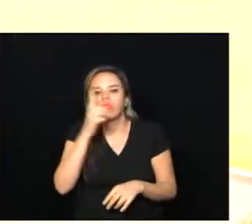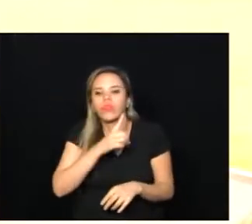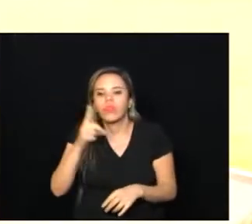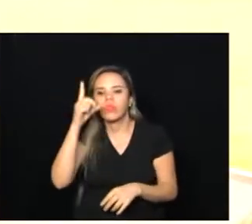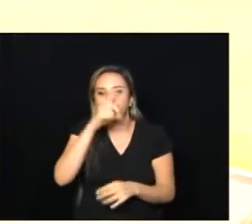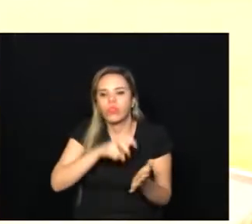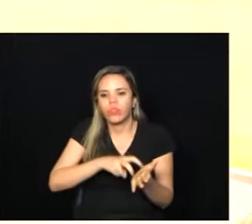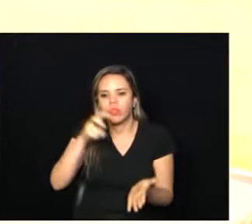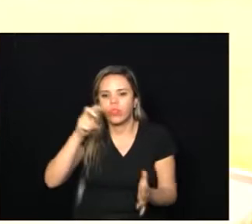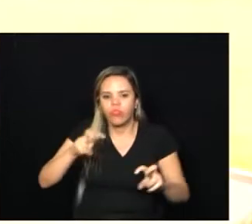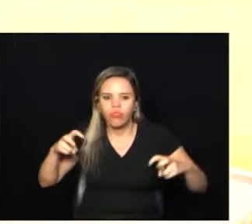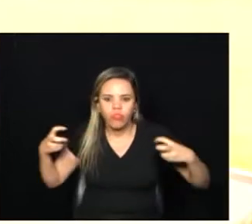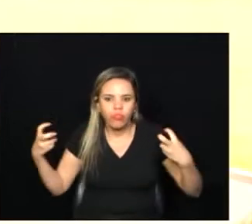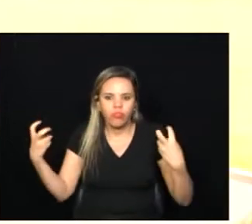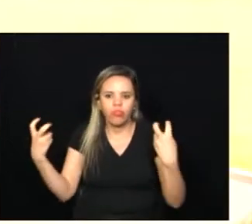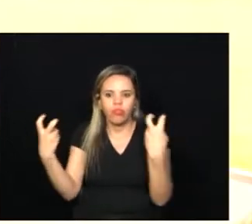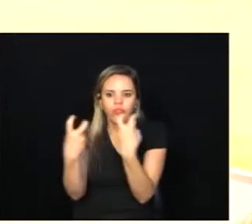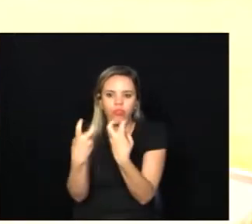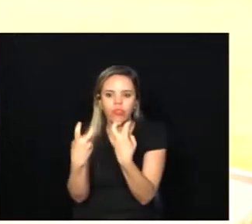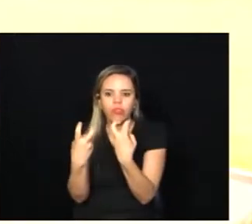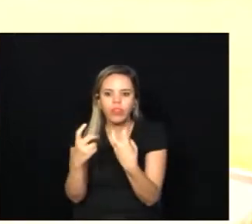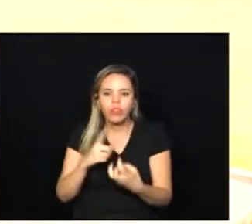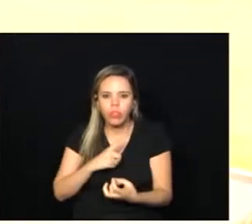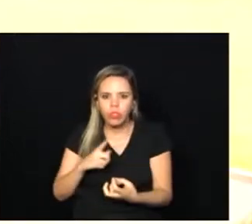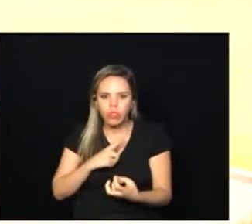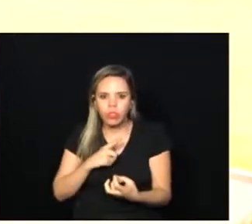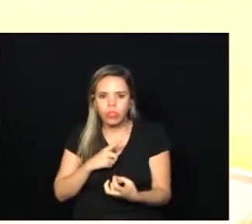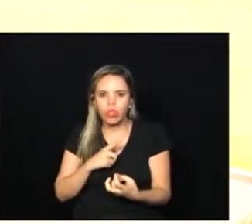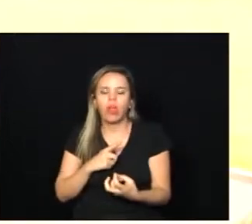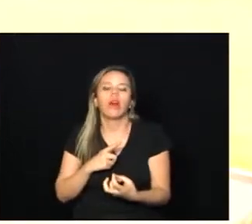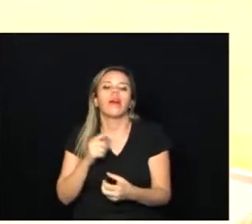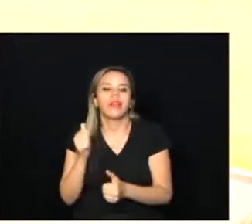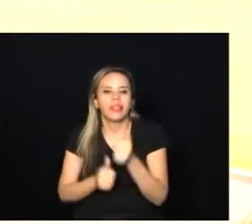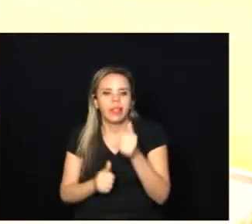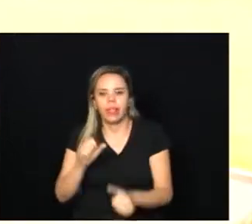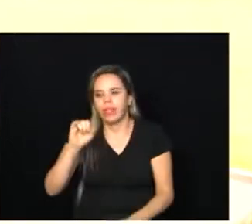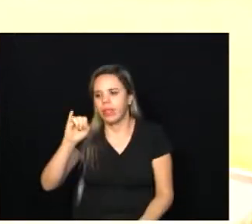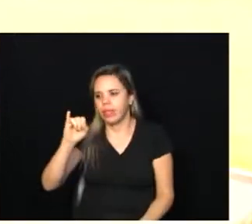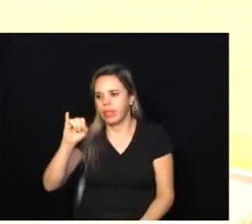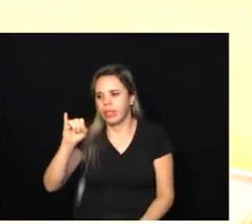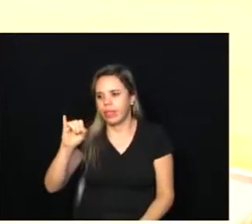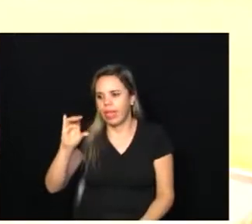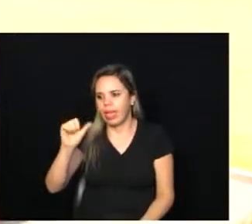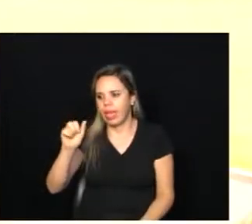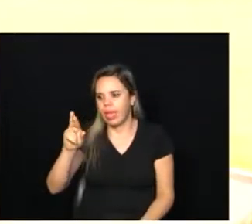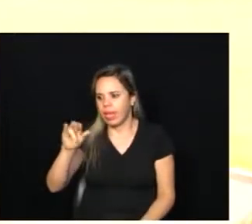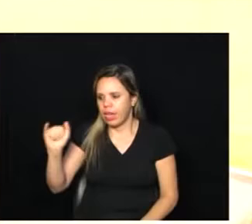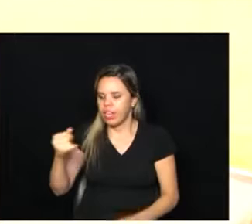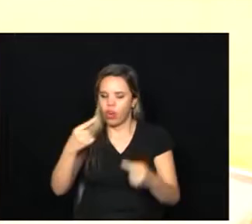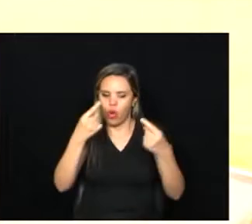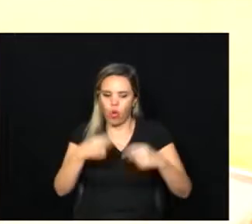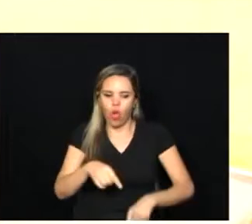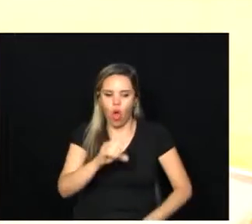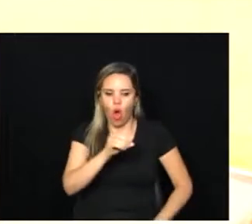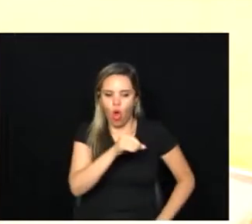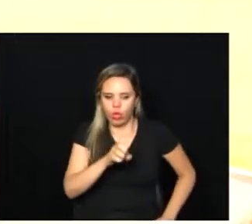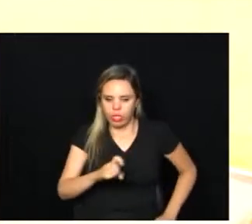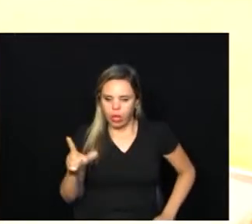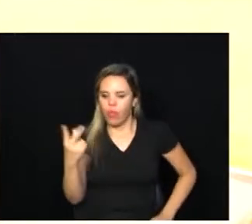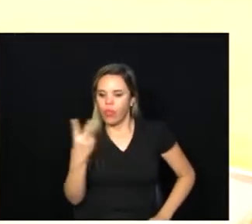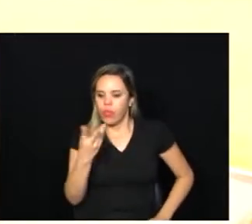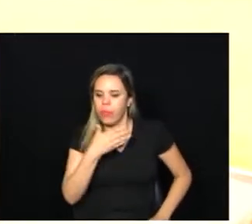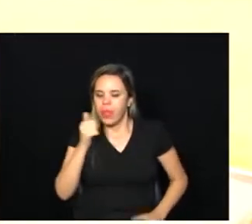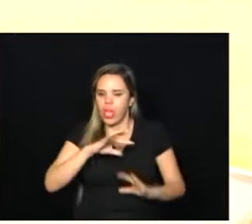De manhã no estádio Moisés Lucarelli tem esse grande jogo aí, Icaraí contra o Osiel, as duas melhores equipes aí, a Copa